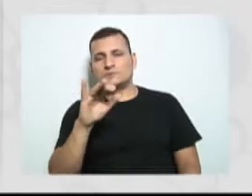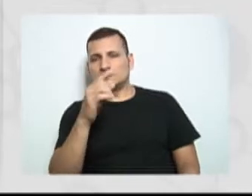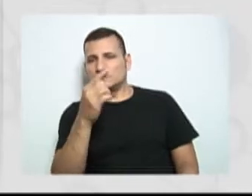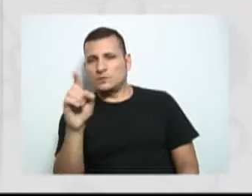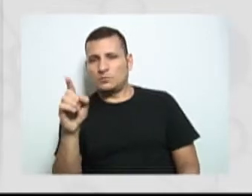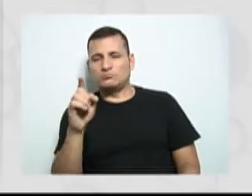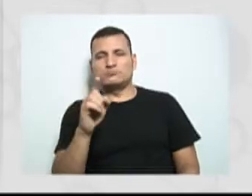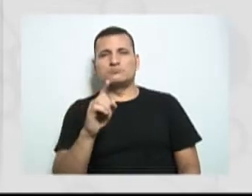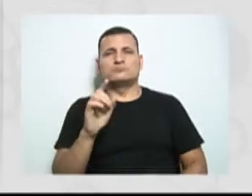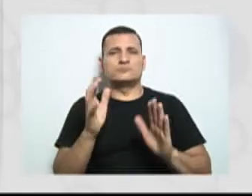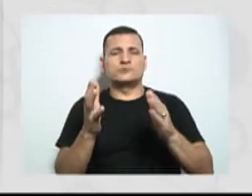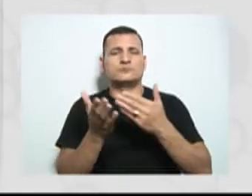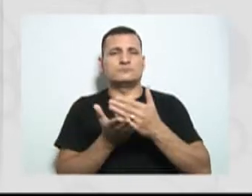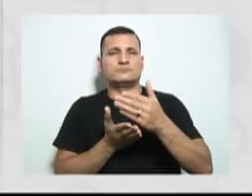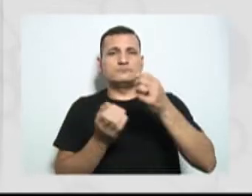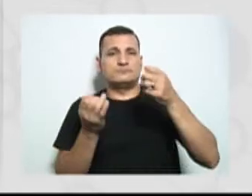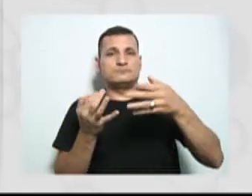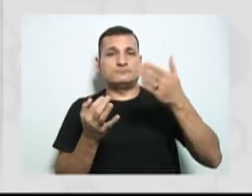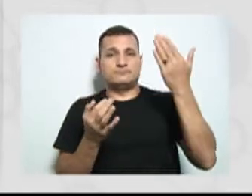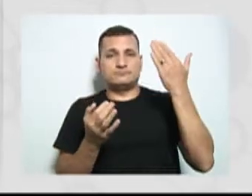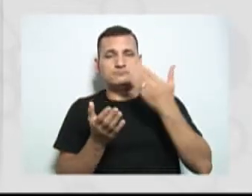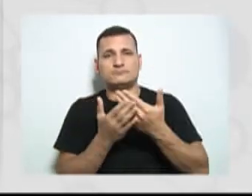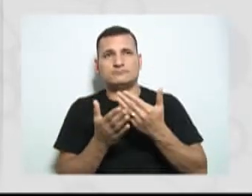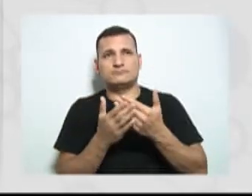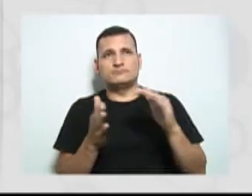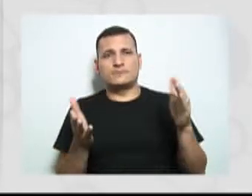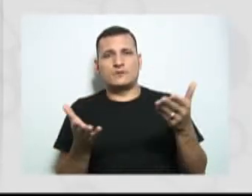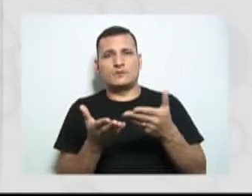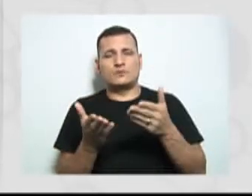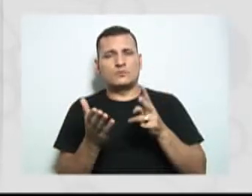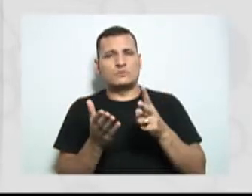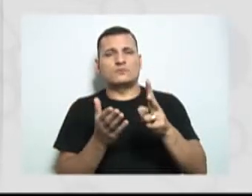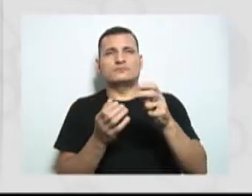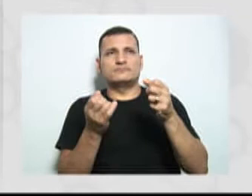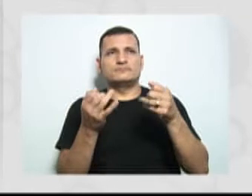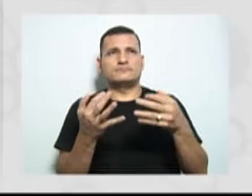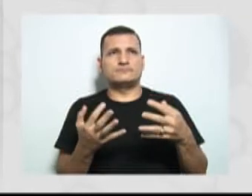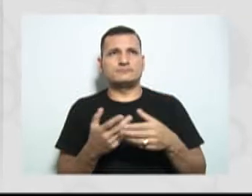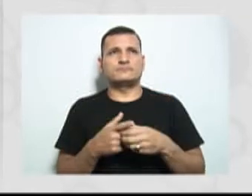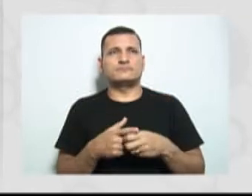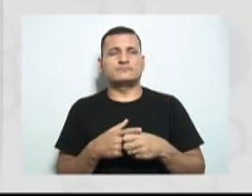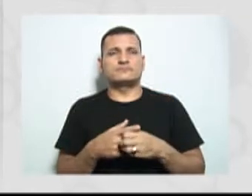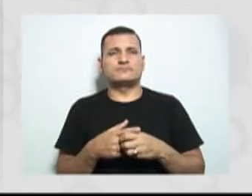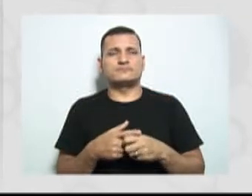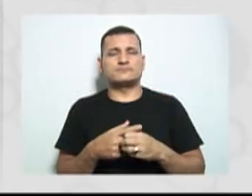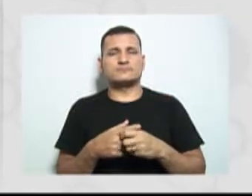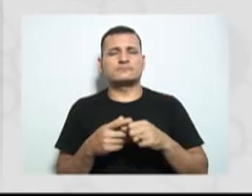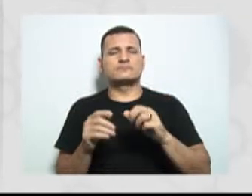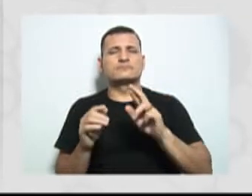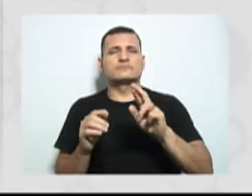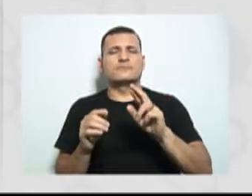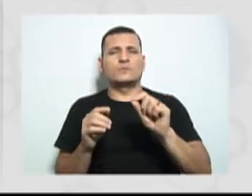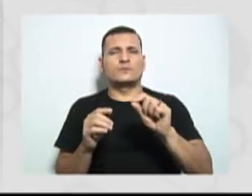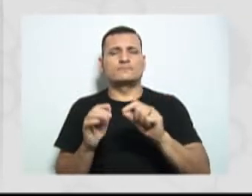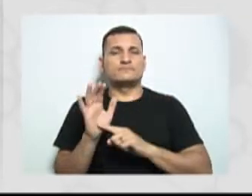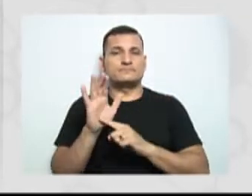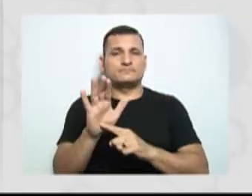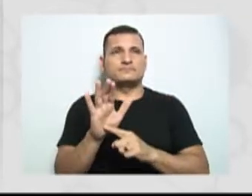nós iniciamos na aula passada e agora nós vamos dar aqui a continuidade dela, que é o quê? Representa a